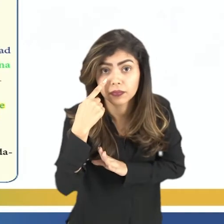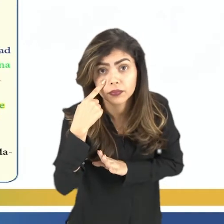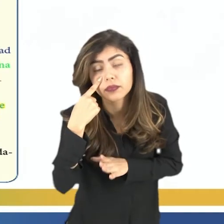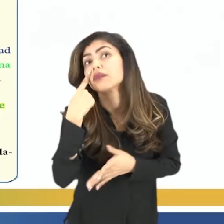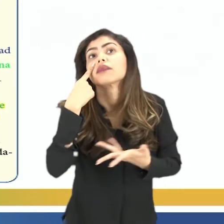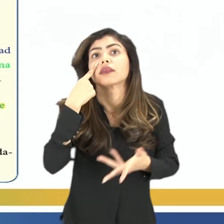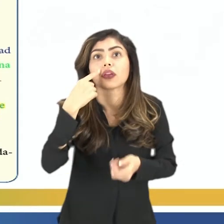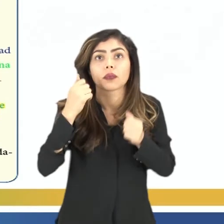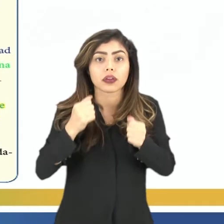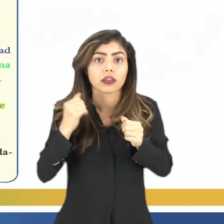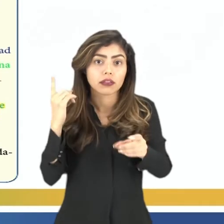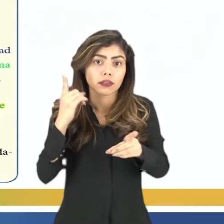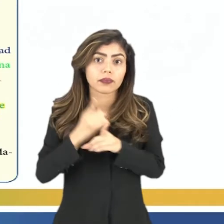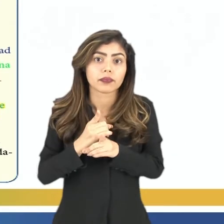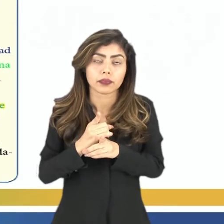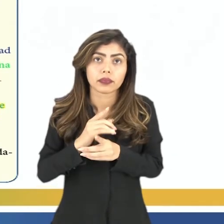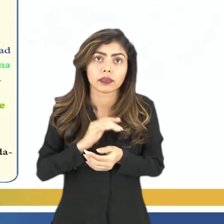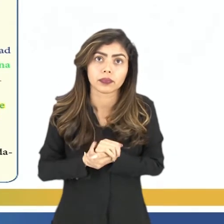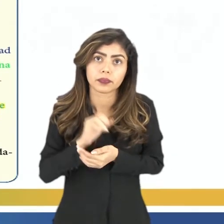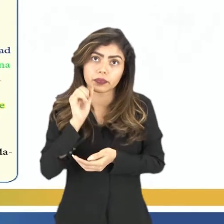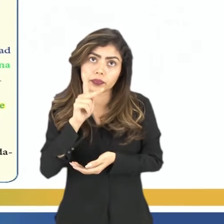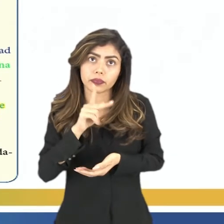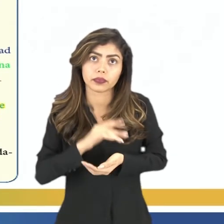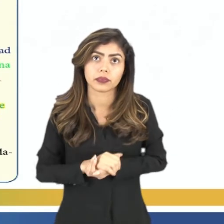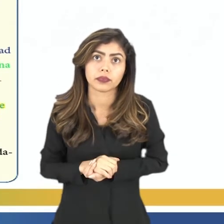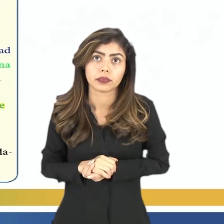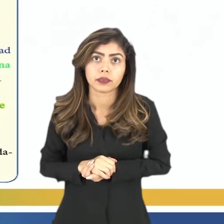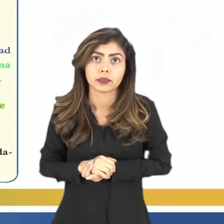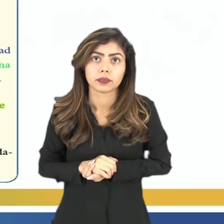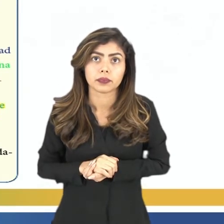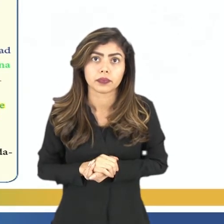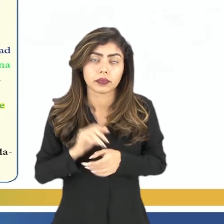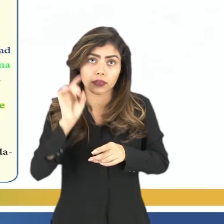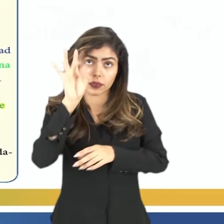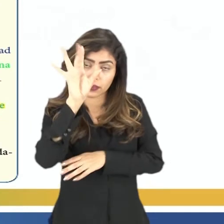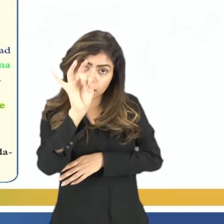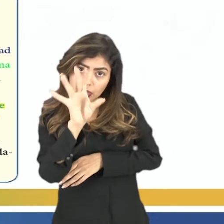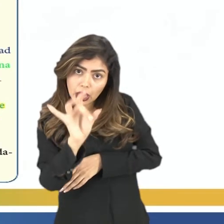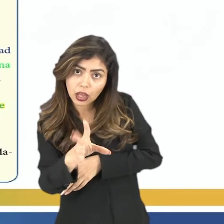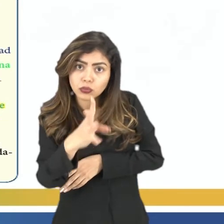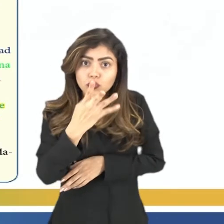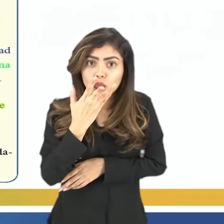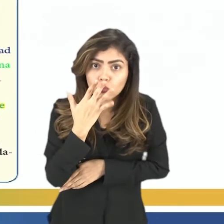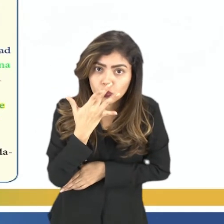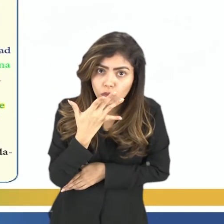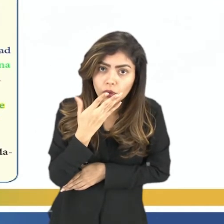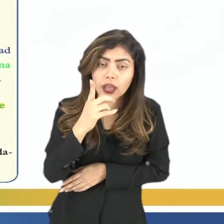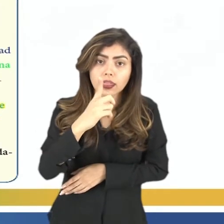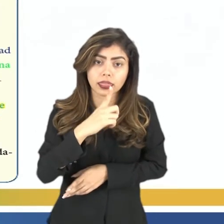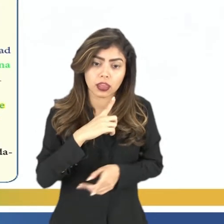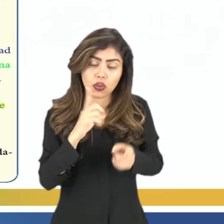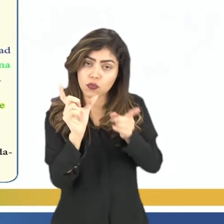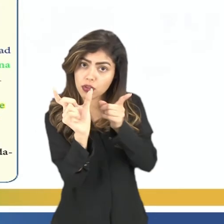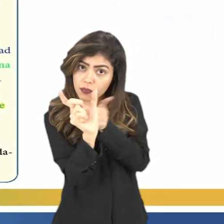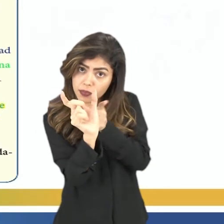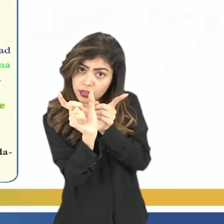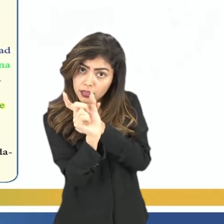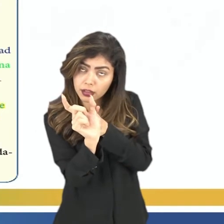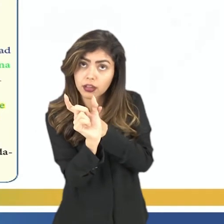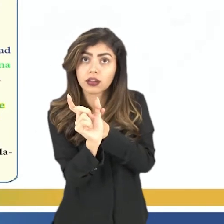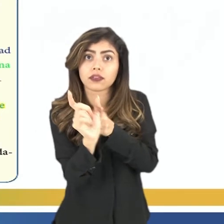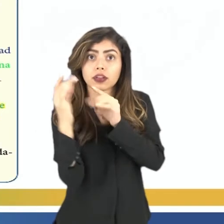vocês pudessem identificar, ok? Então, para cada cor é uma palavra que cumpre